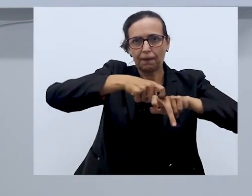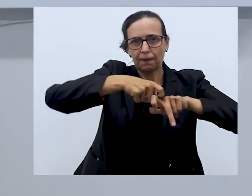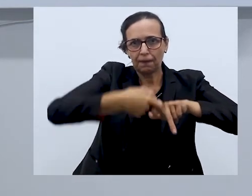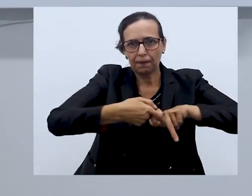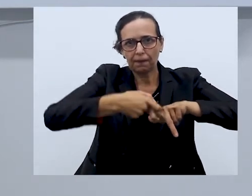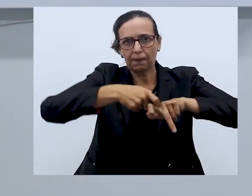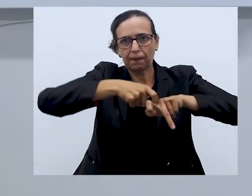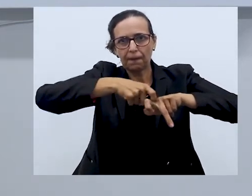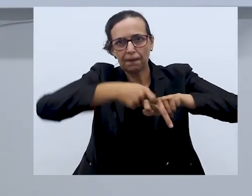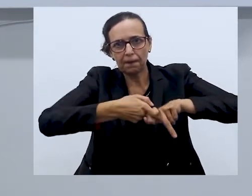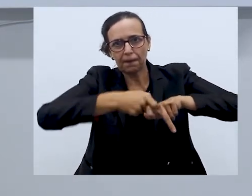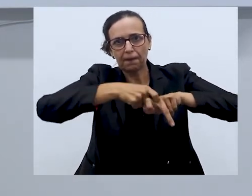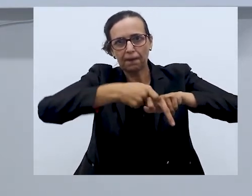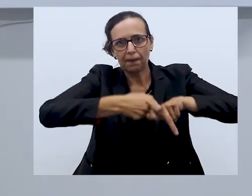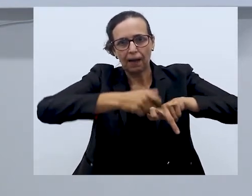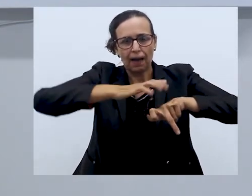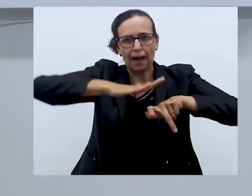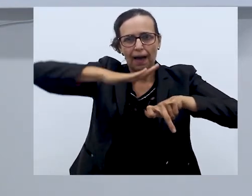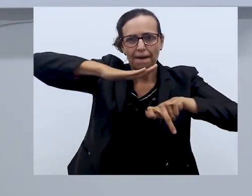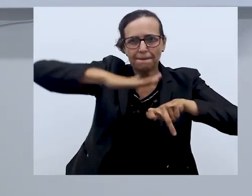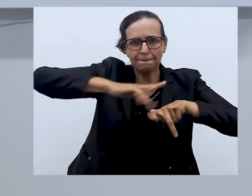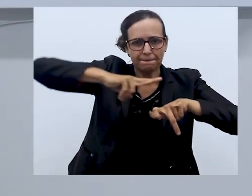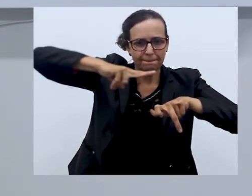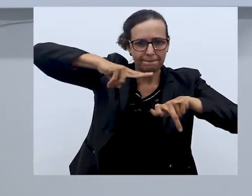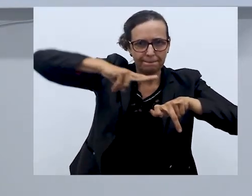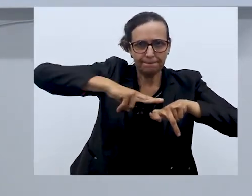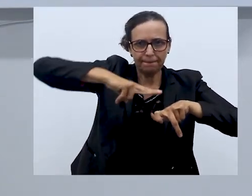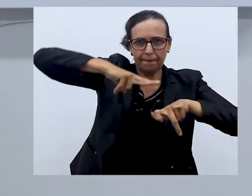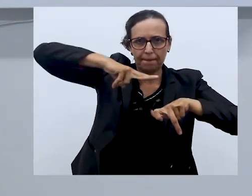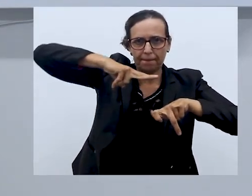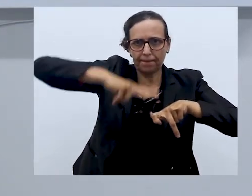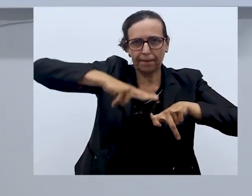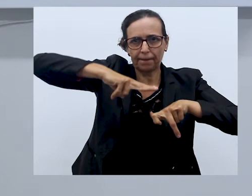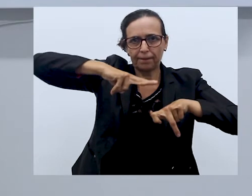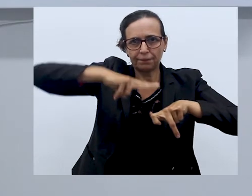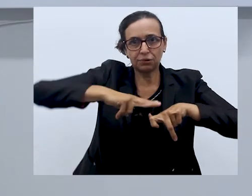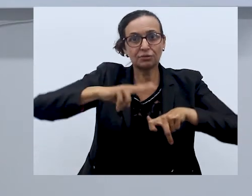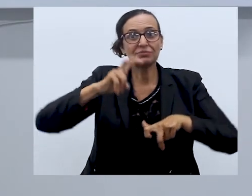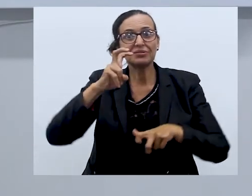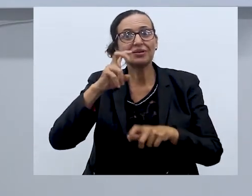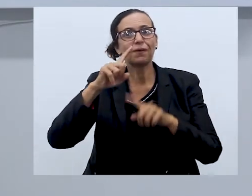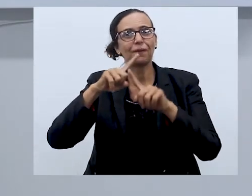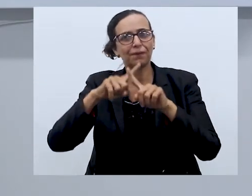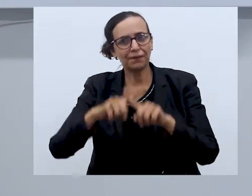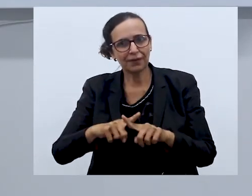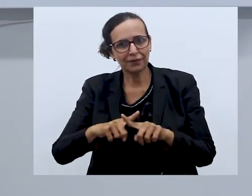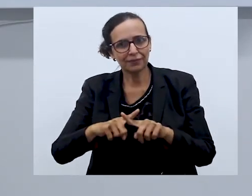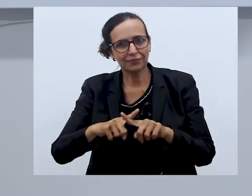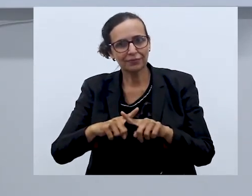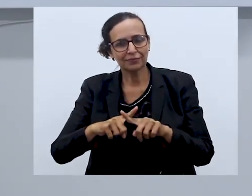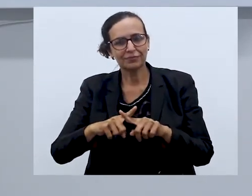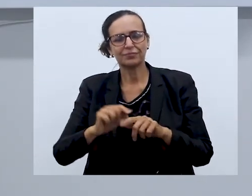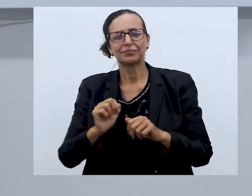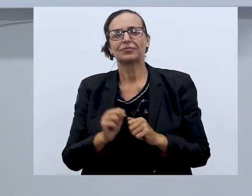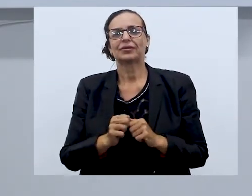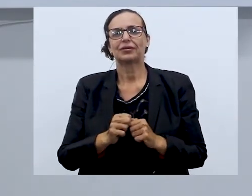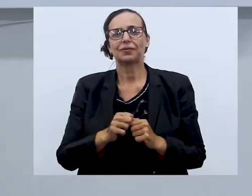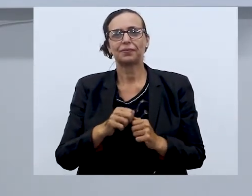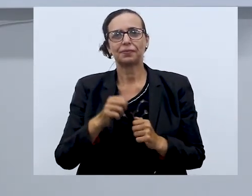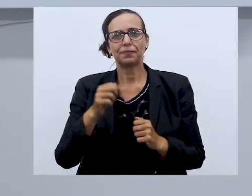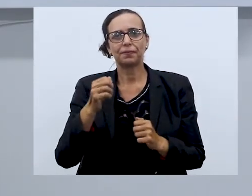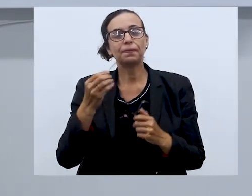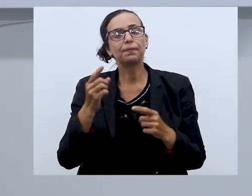as escápulas, e em seguida faça 5 compressões com a ponta dos 2 dedos na região do